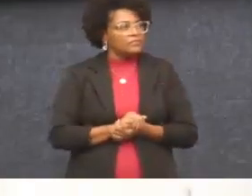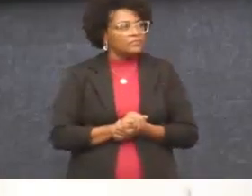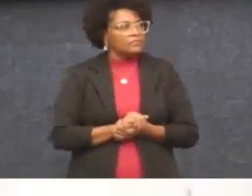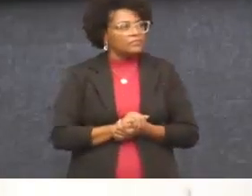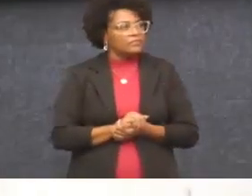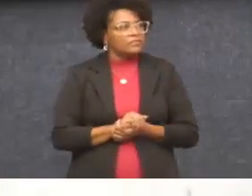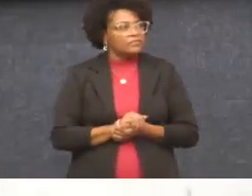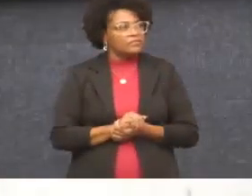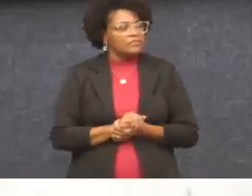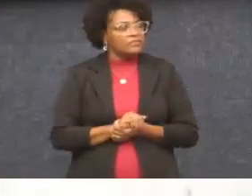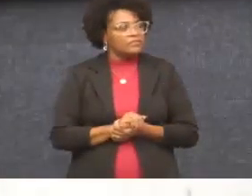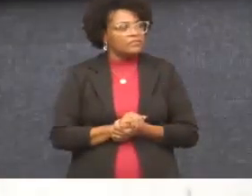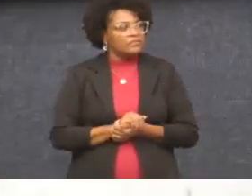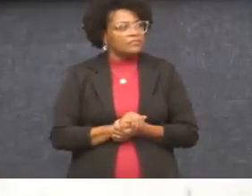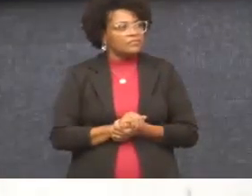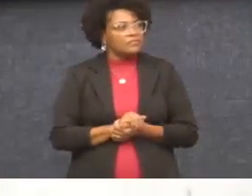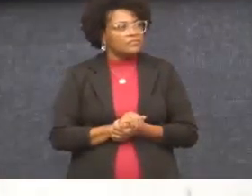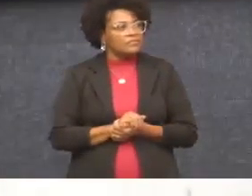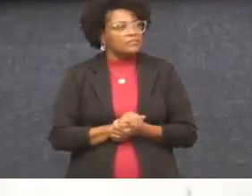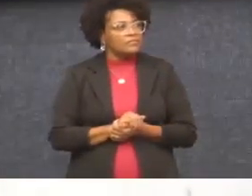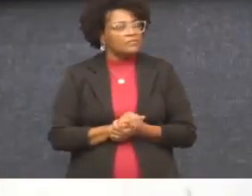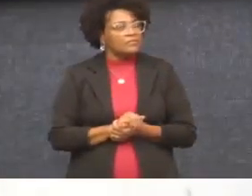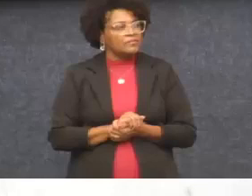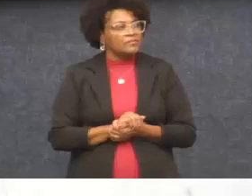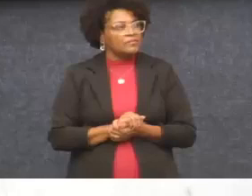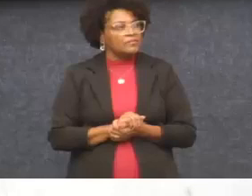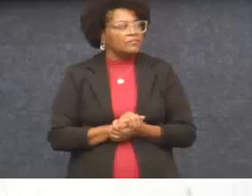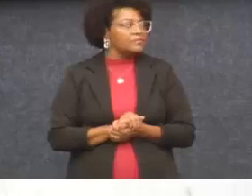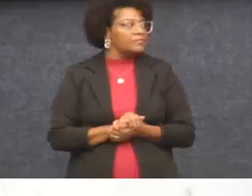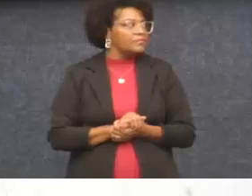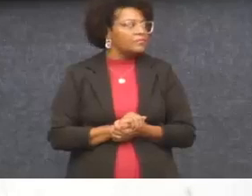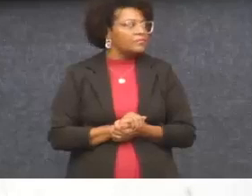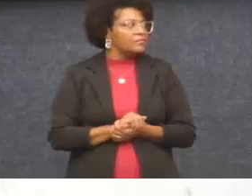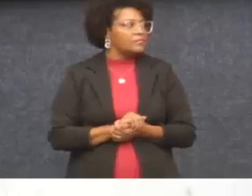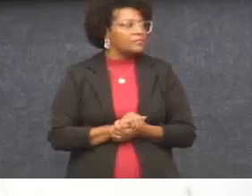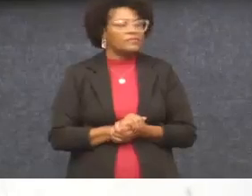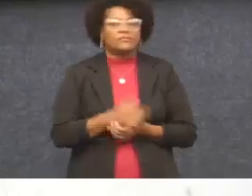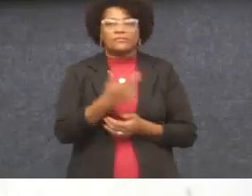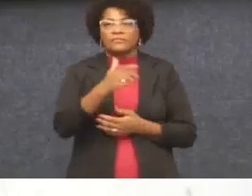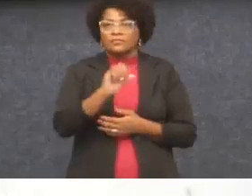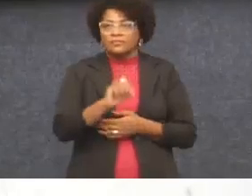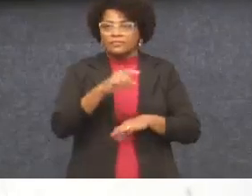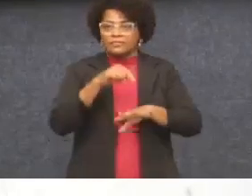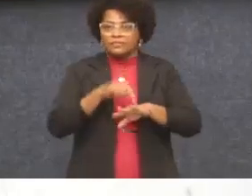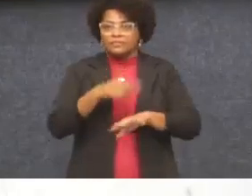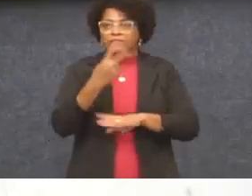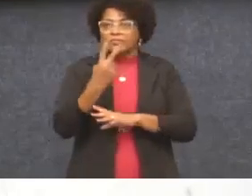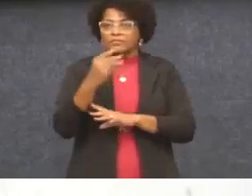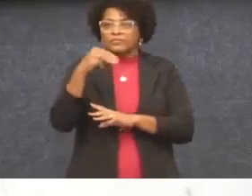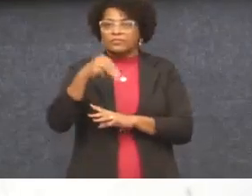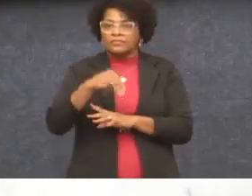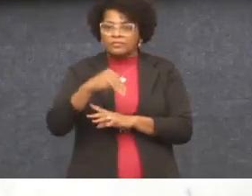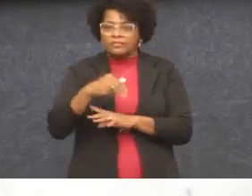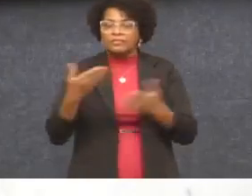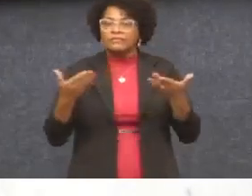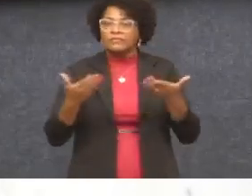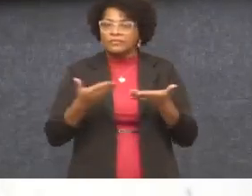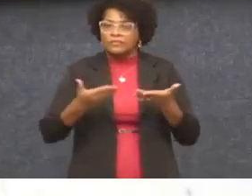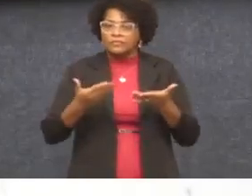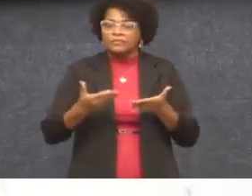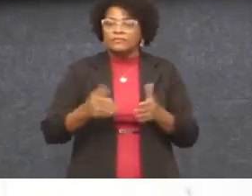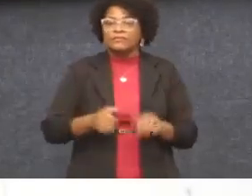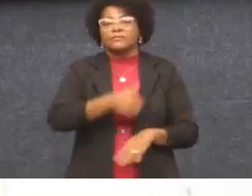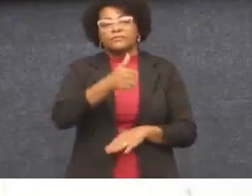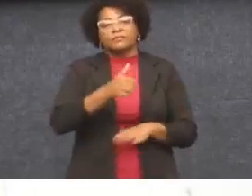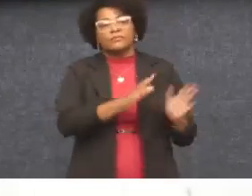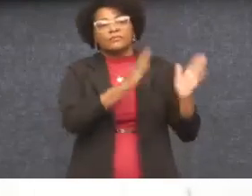É isso, né? Não tem a ata, claro. Então, às 10 horas e 2 minutos, nós passaremos agora a primeira parte da